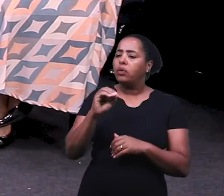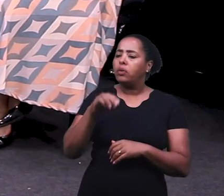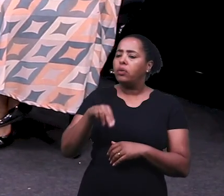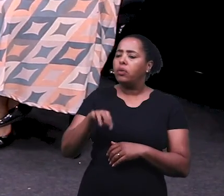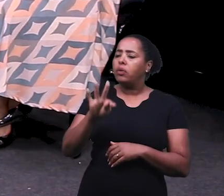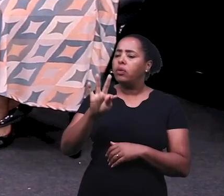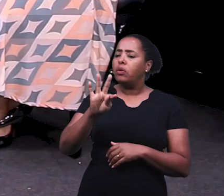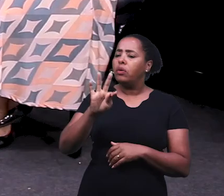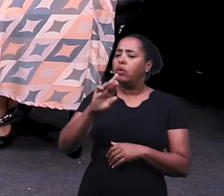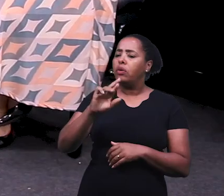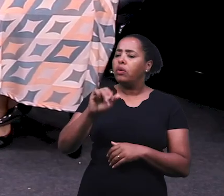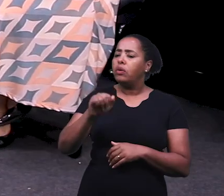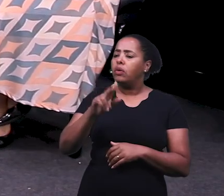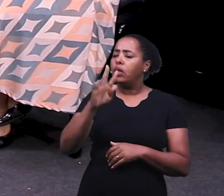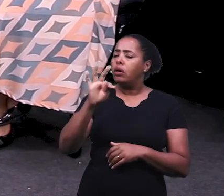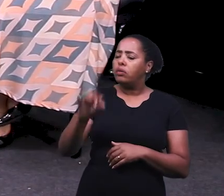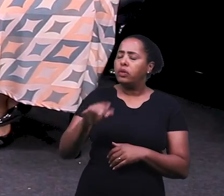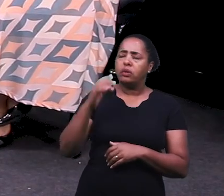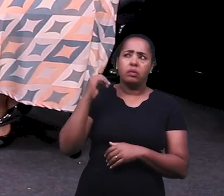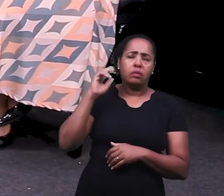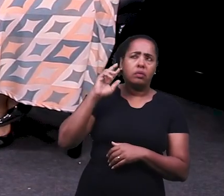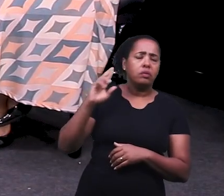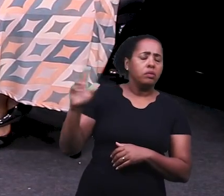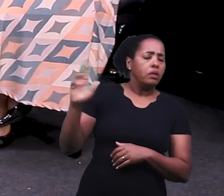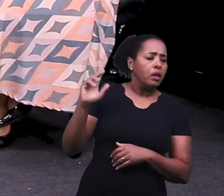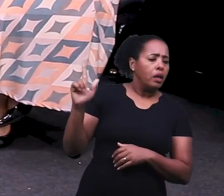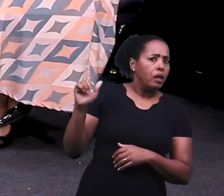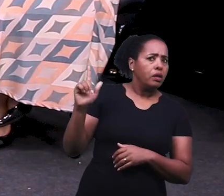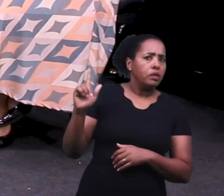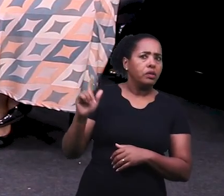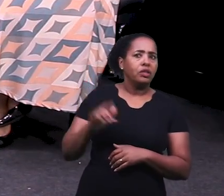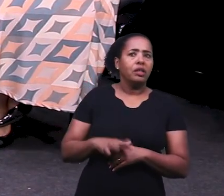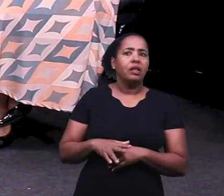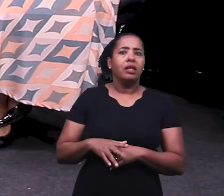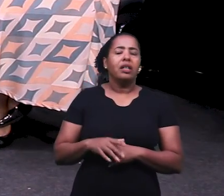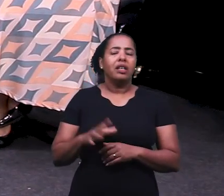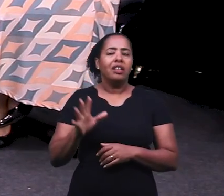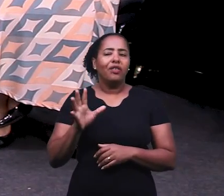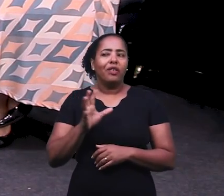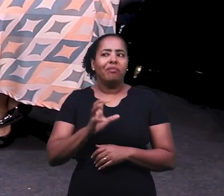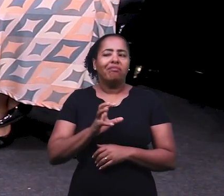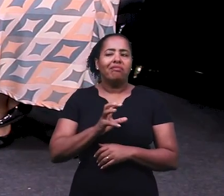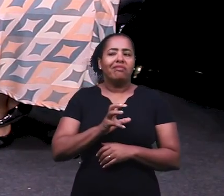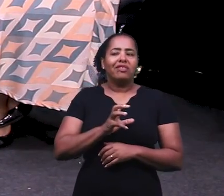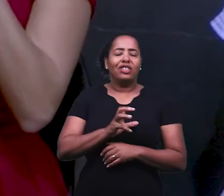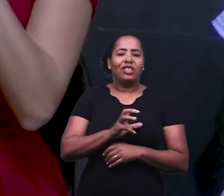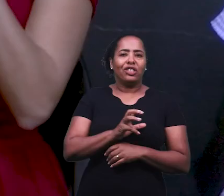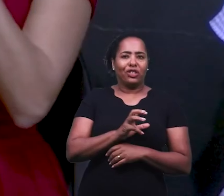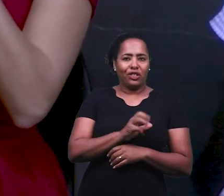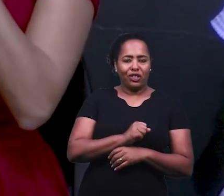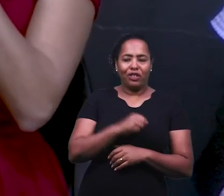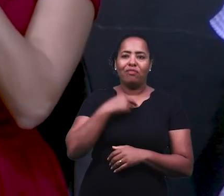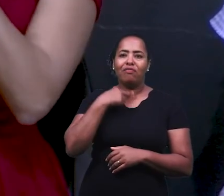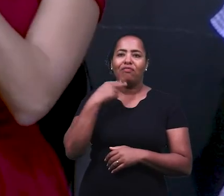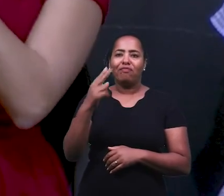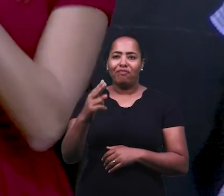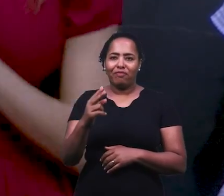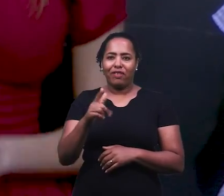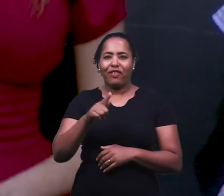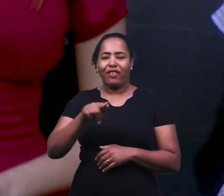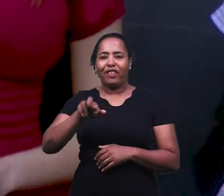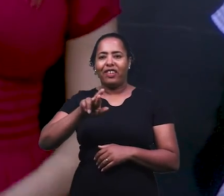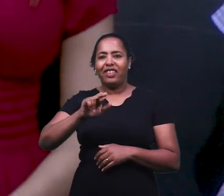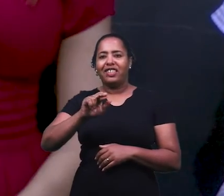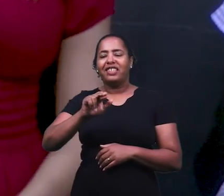cantando contralto. E eu comecei a ouvir, diferente isso aqui, vou tentar. E fui me apaixonando pela voz